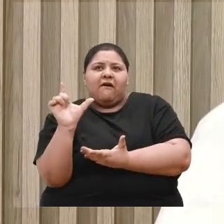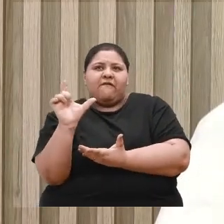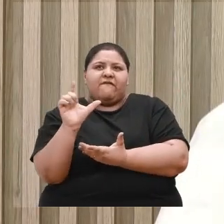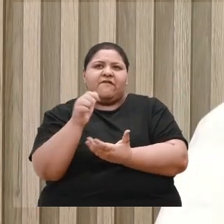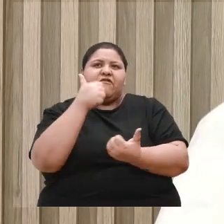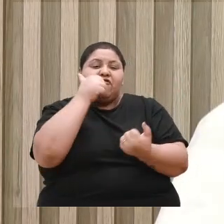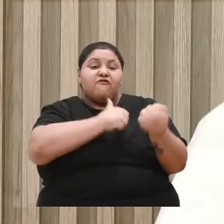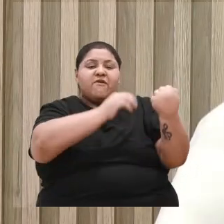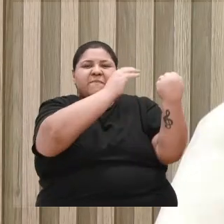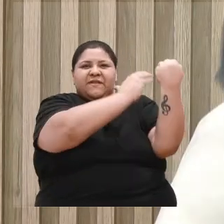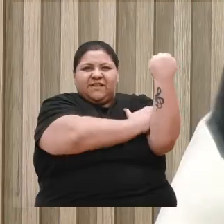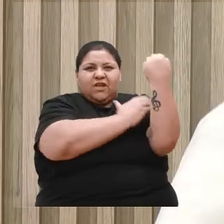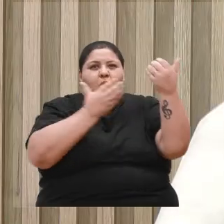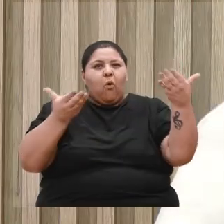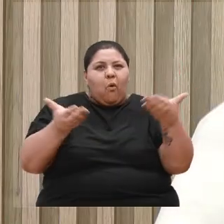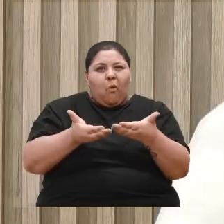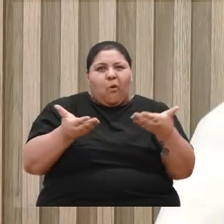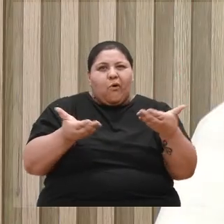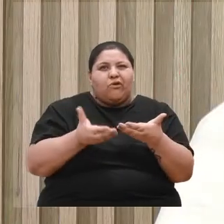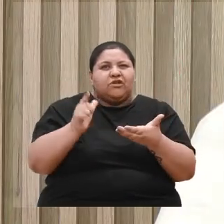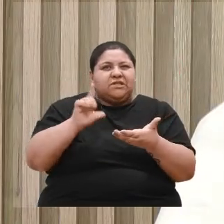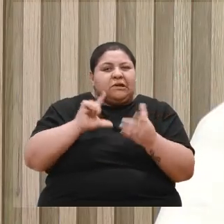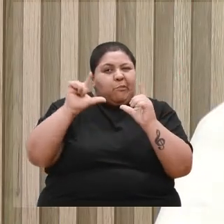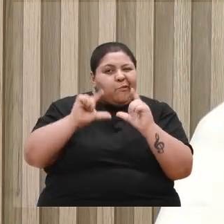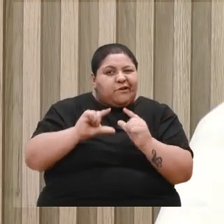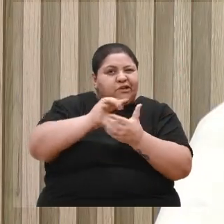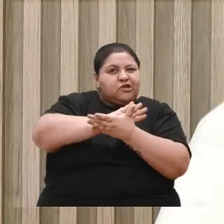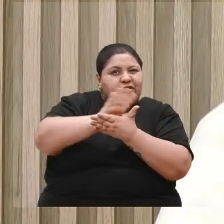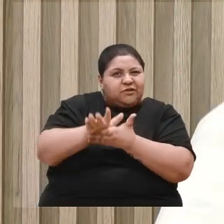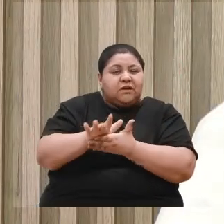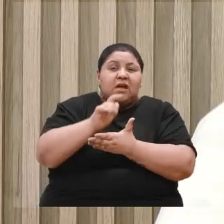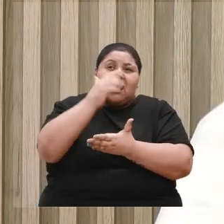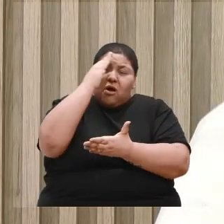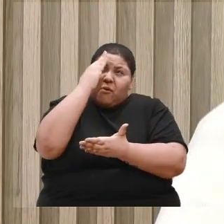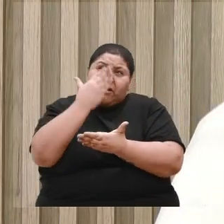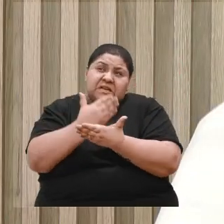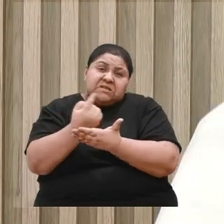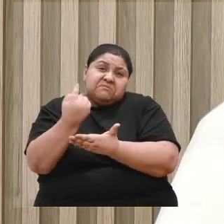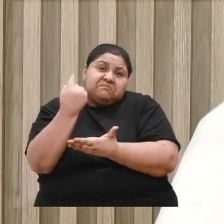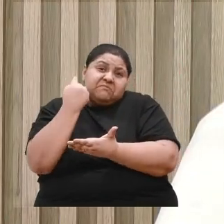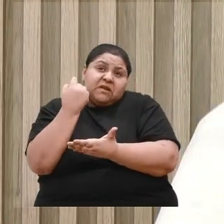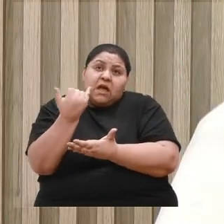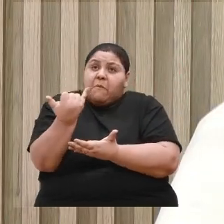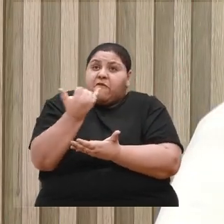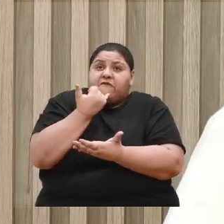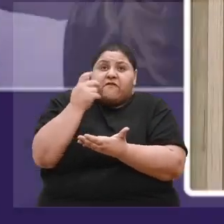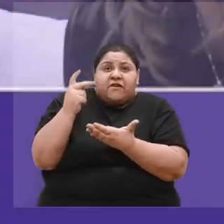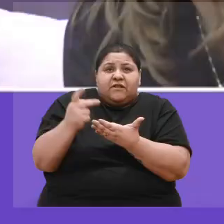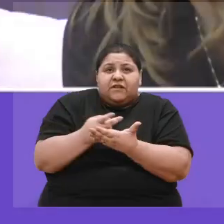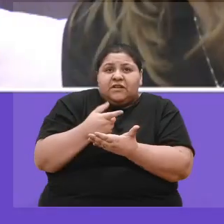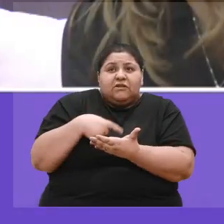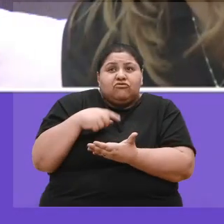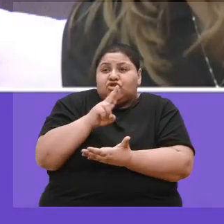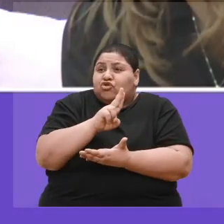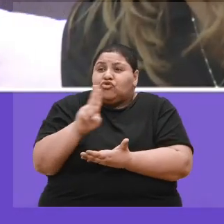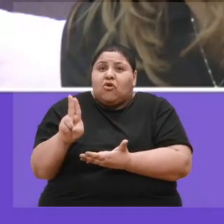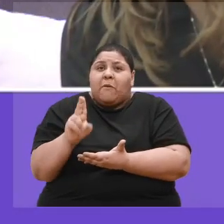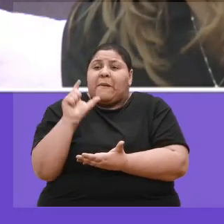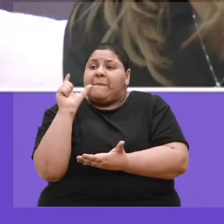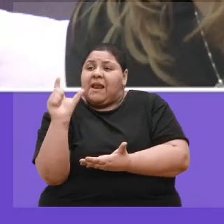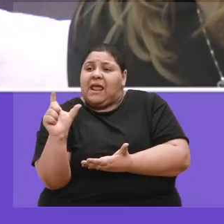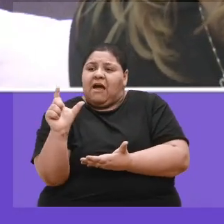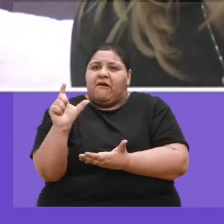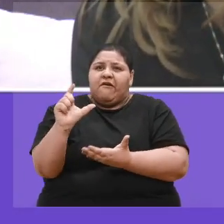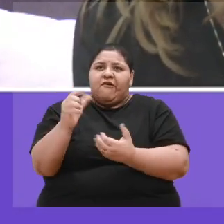feminismo, né? Não tinha isso. Que hoje a gente nota ainda um pouquinho de preconceito. Talvez naquela época, me corrijam se eu estiver errada, nem se dava o nome de feminismo,